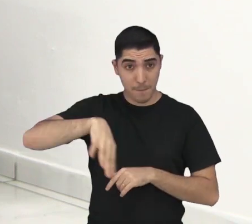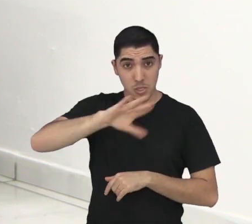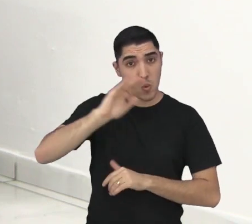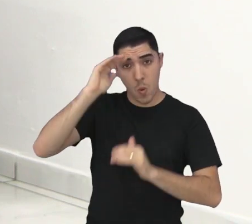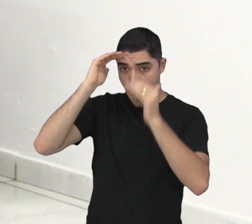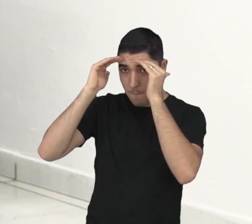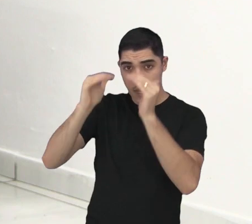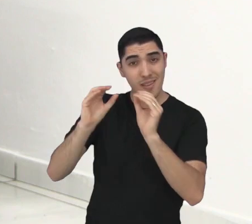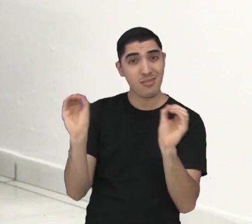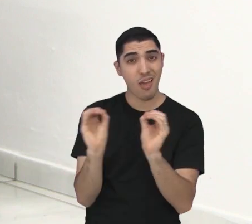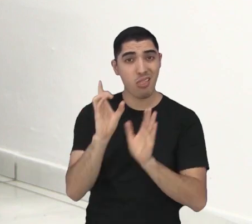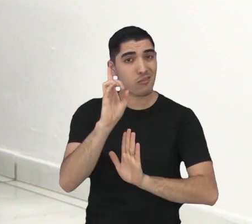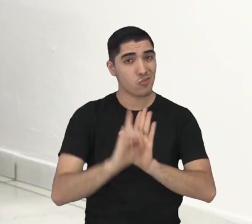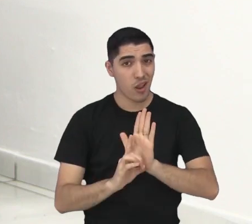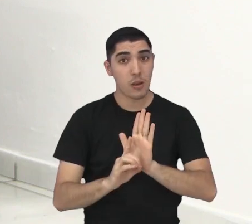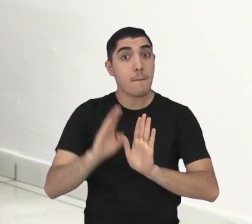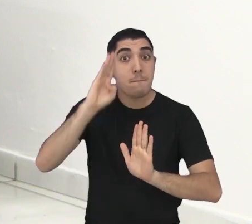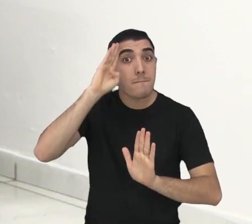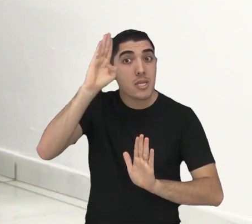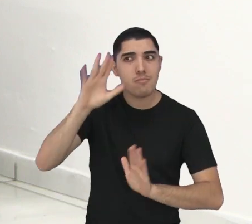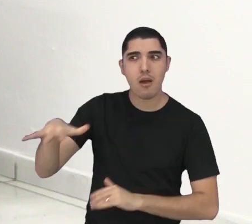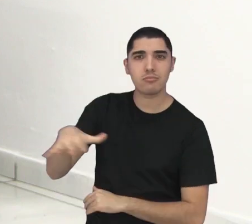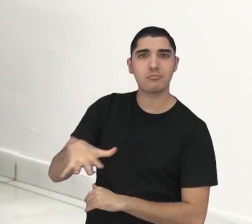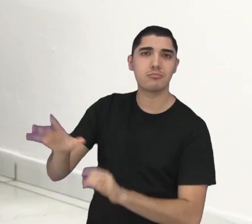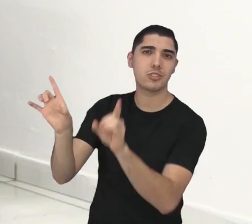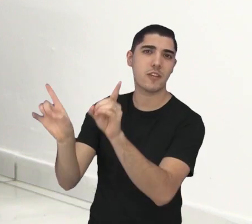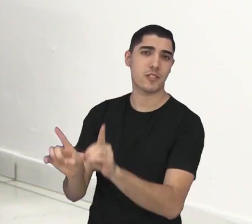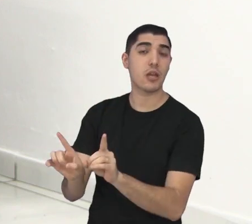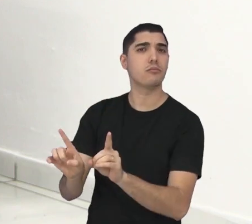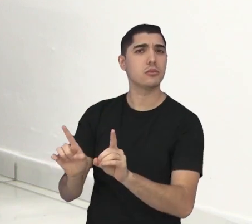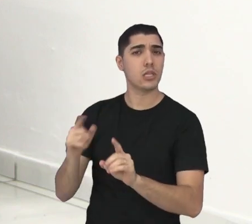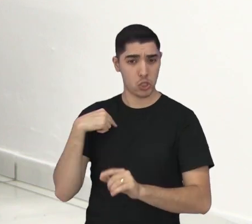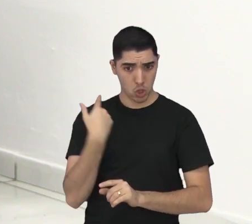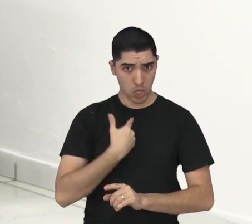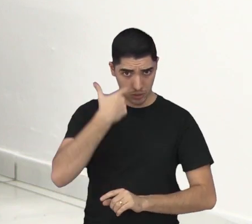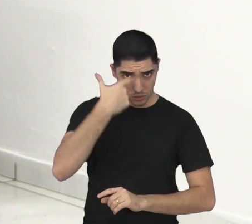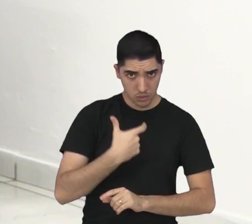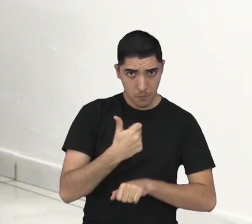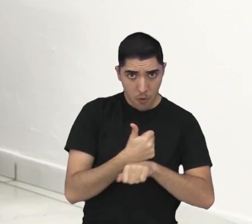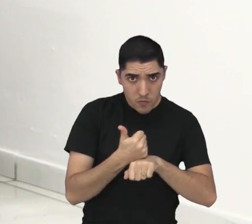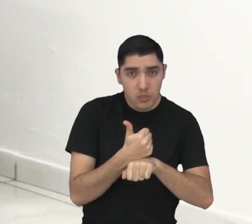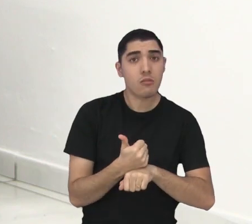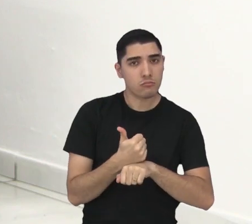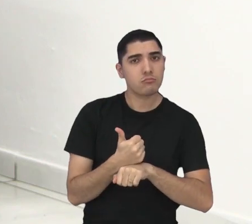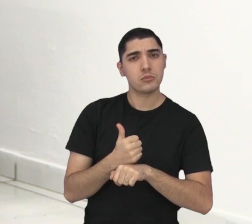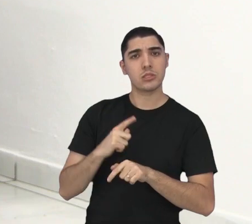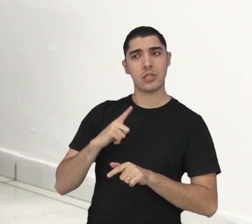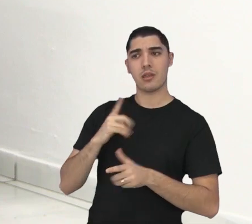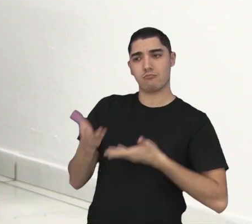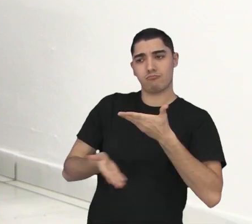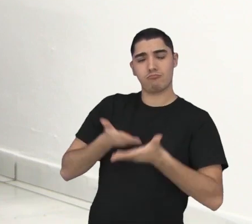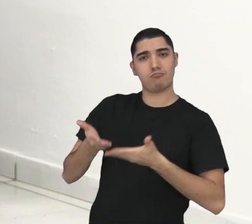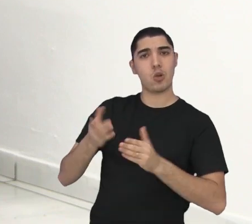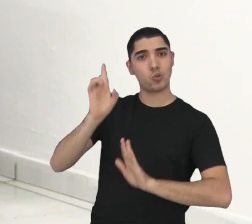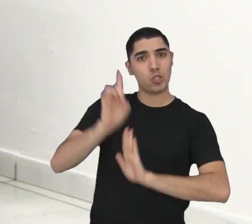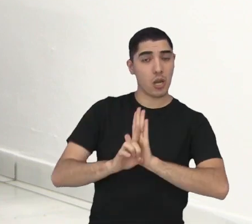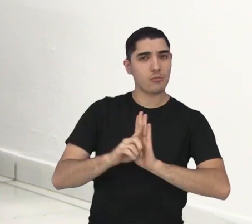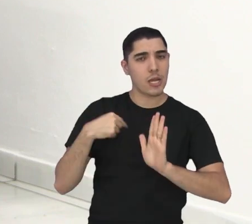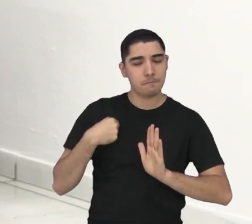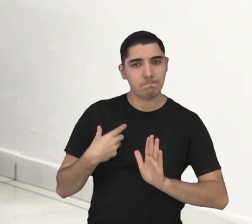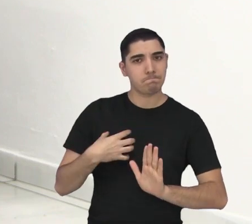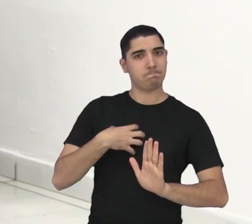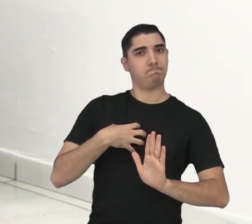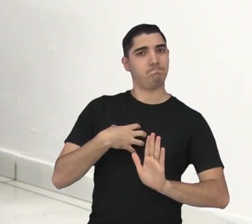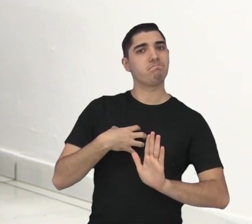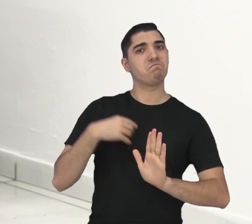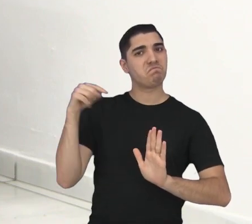violados, principalmente para a pessoa com deficiência, e nós trabalhamos com direitos. Isso me chamou muita atenção